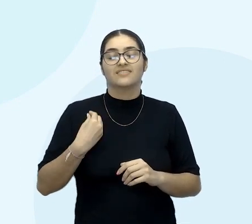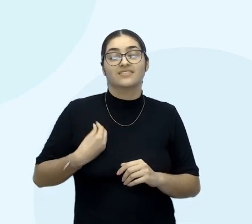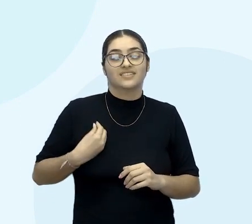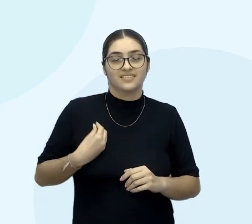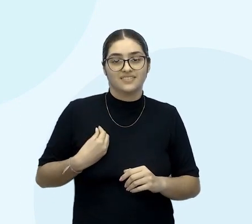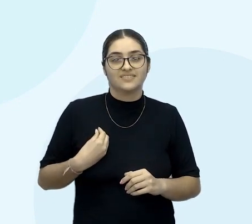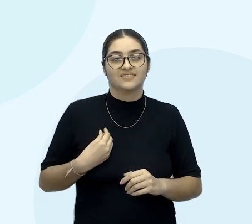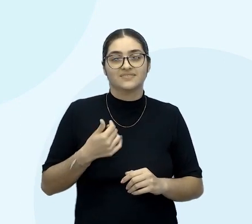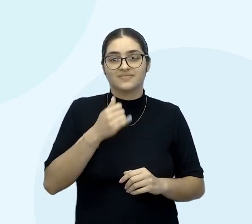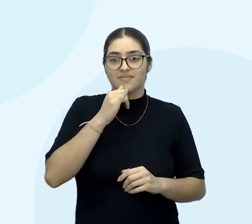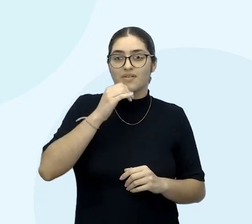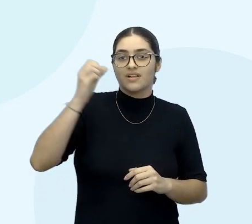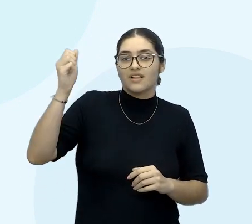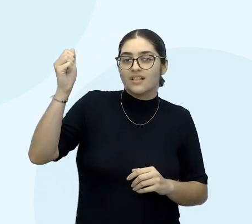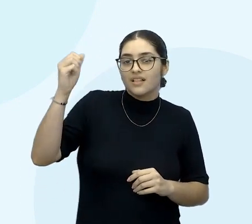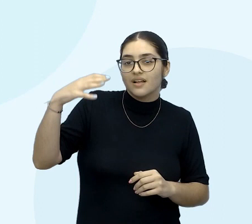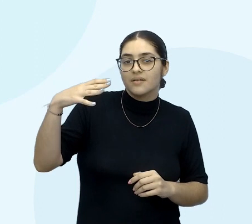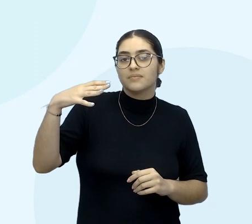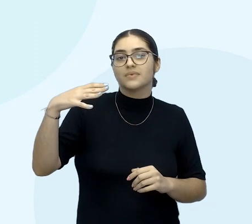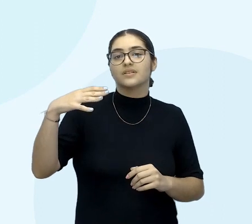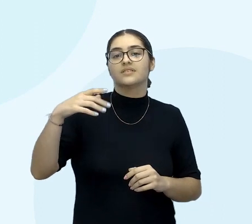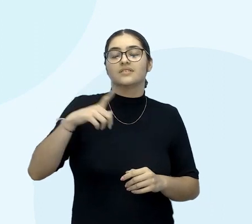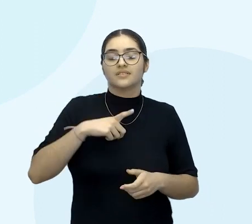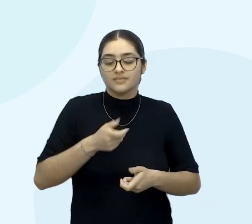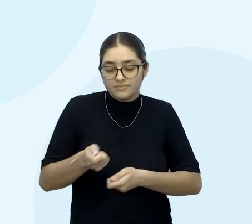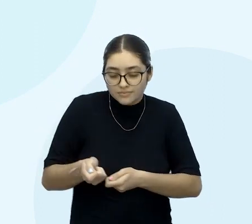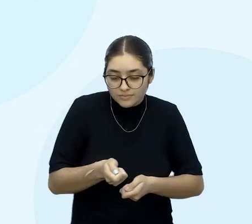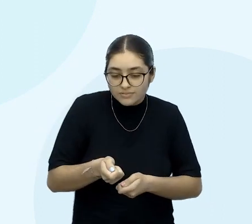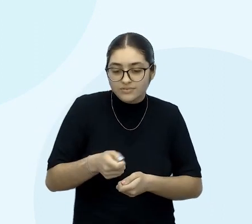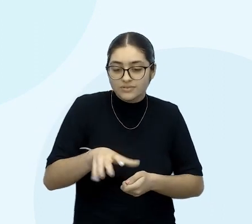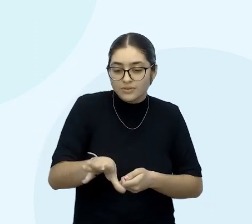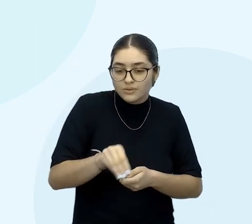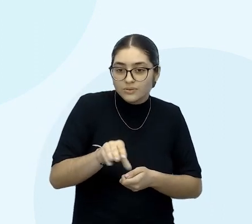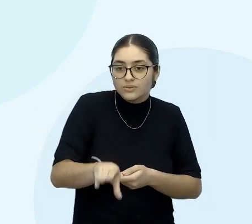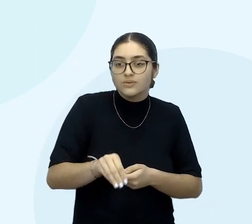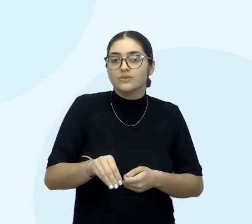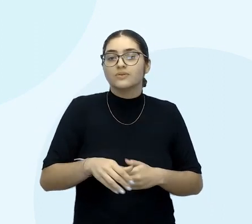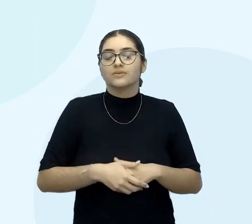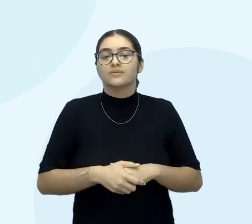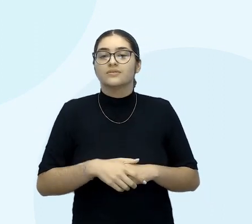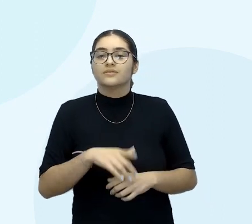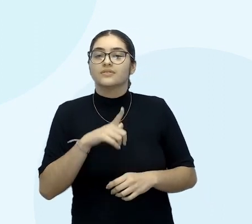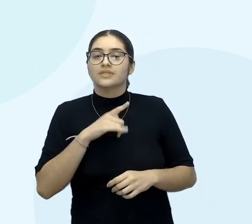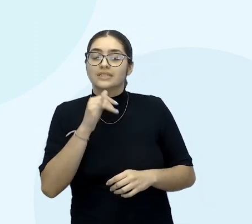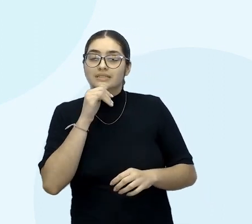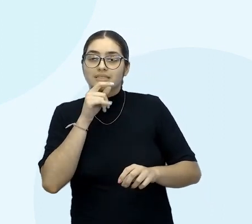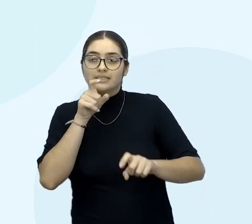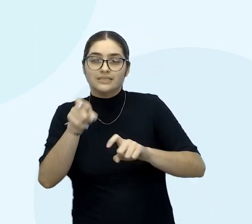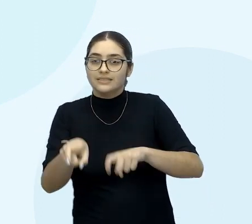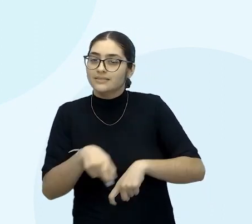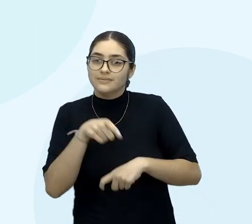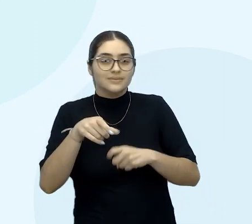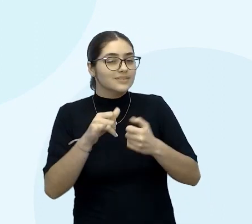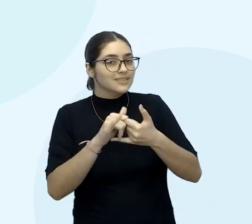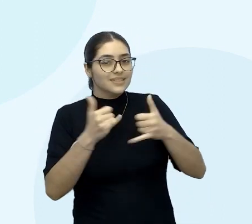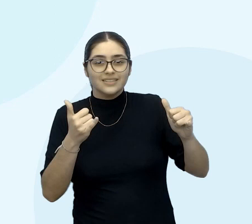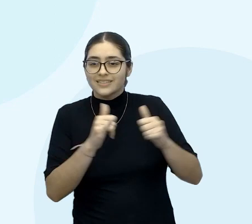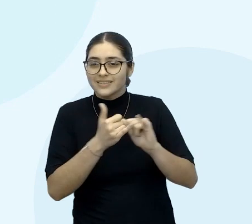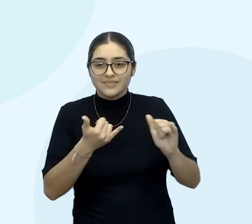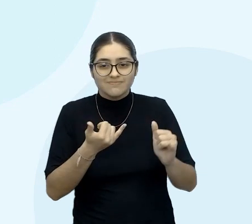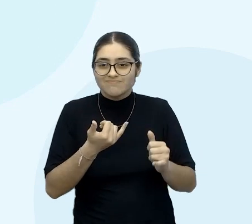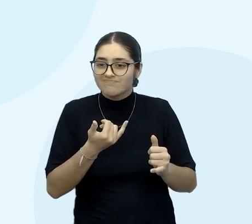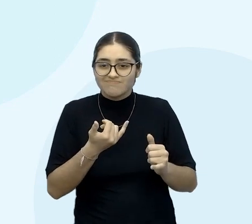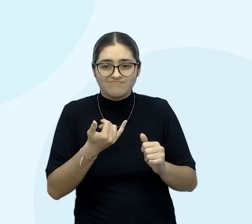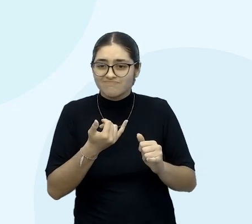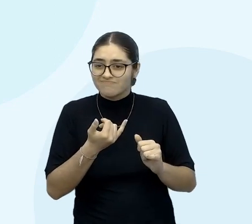por exemplo, como lâmpadas, aspirador, né? E se tá numa zona muito longe, né, que não chega energia elétrica, provavelmente